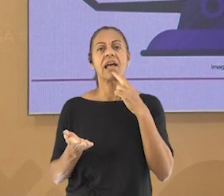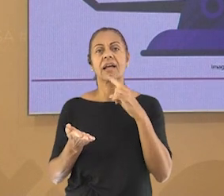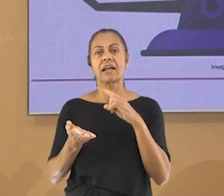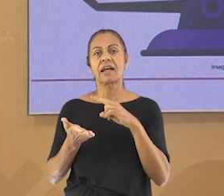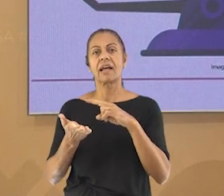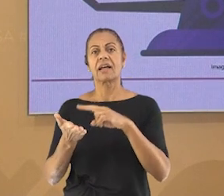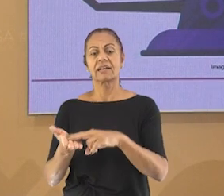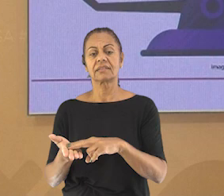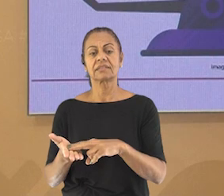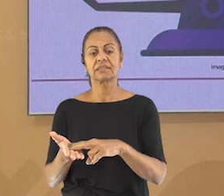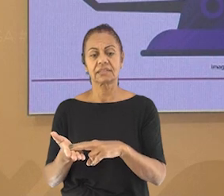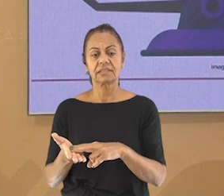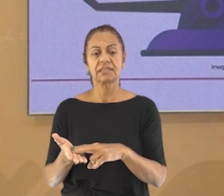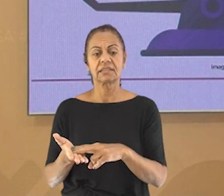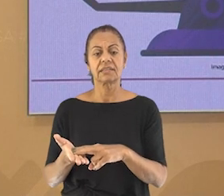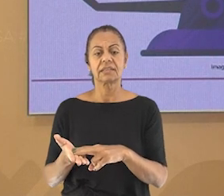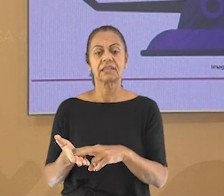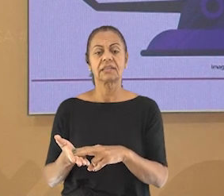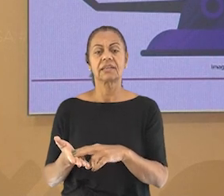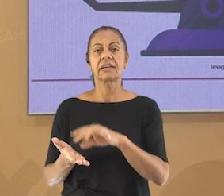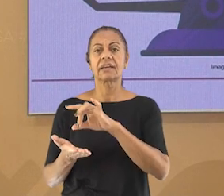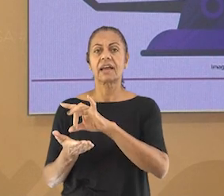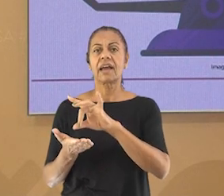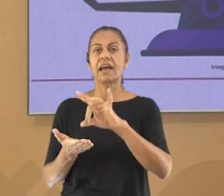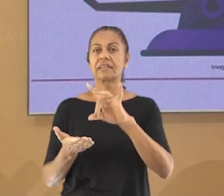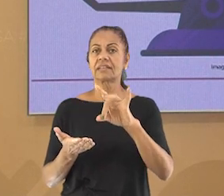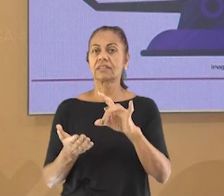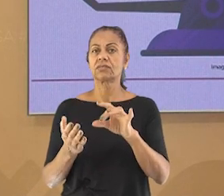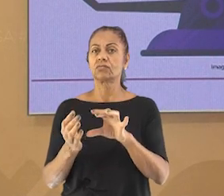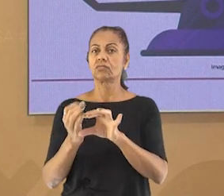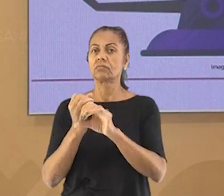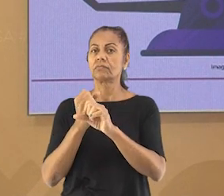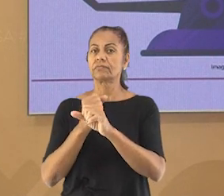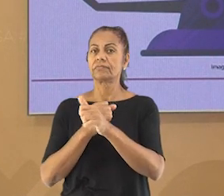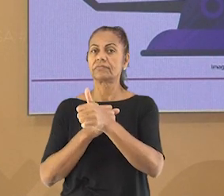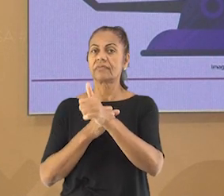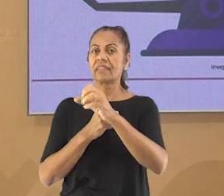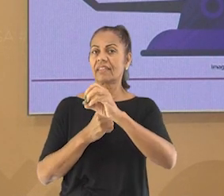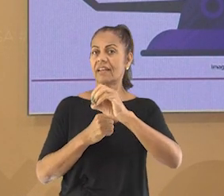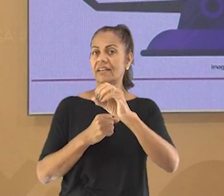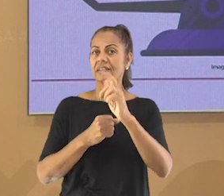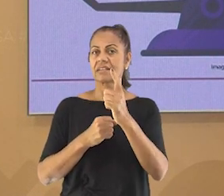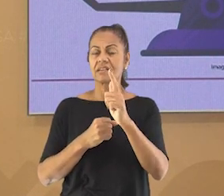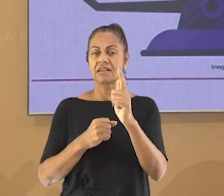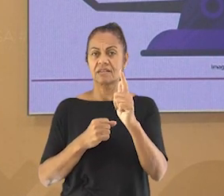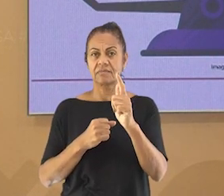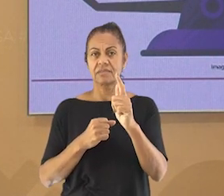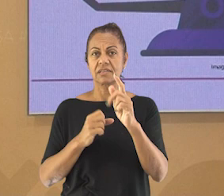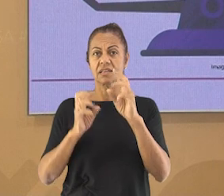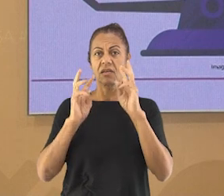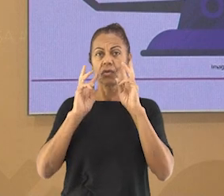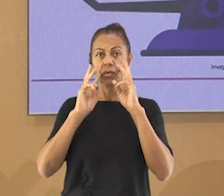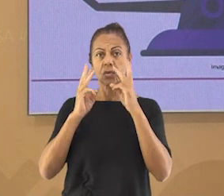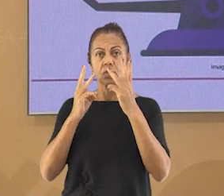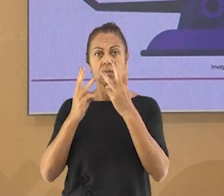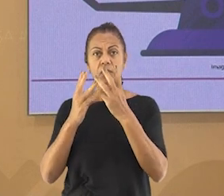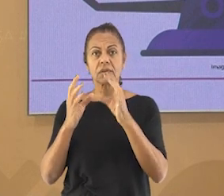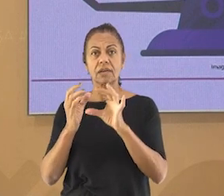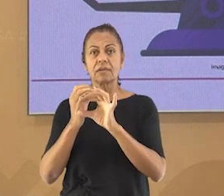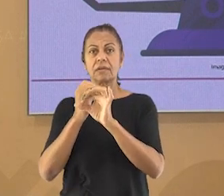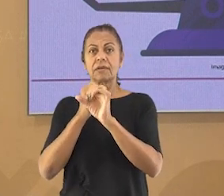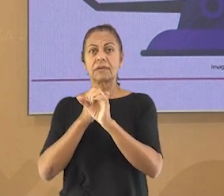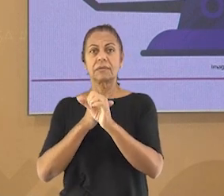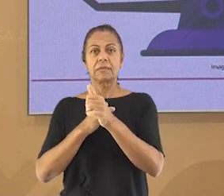gramas, juntas elas têm 10 gramas. E o total de massa desse